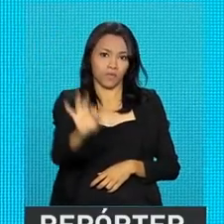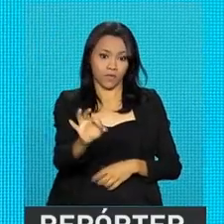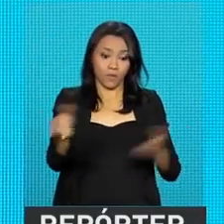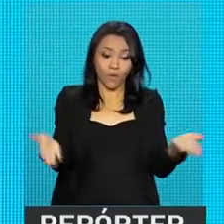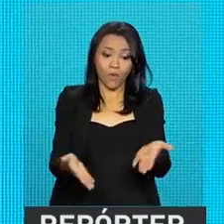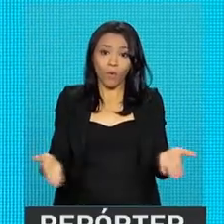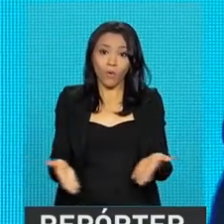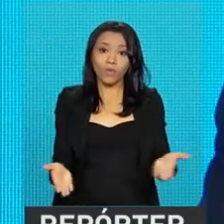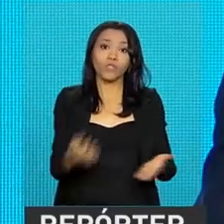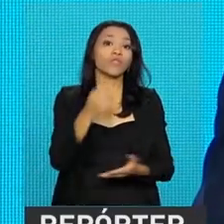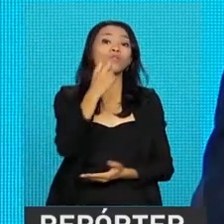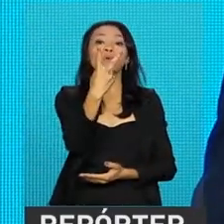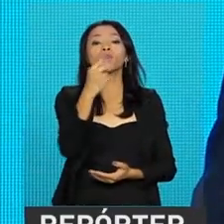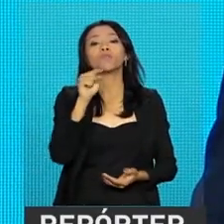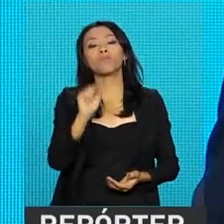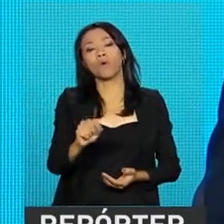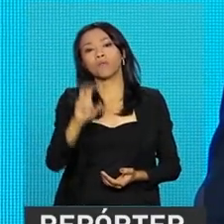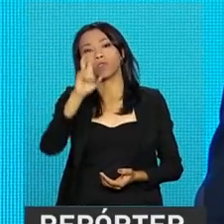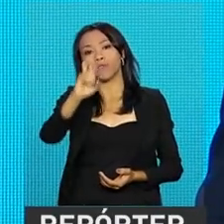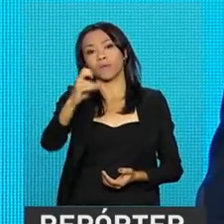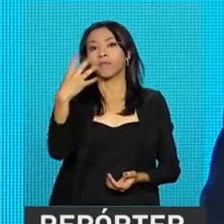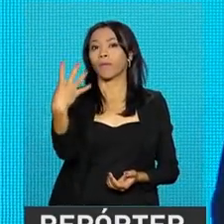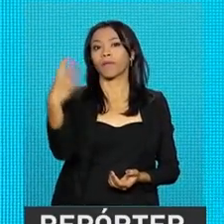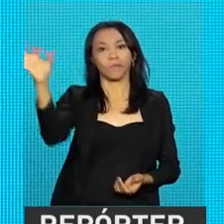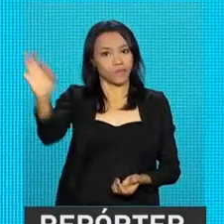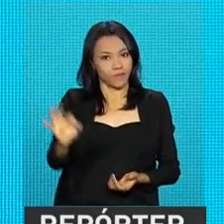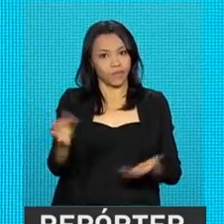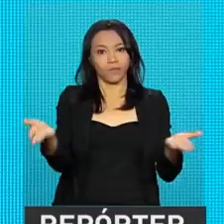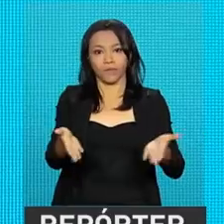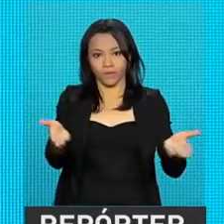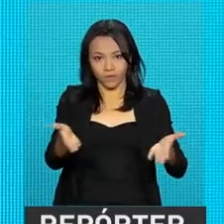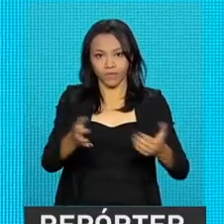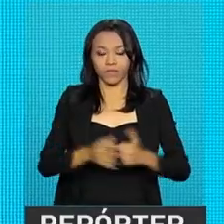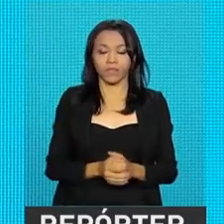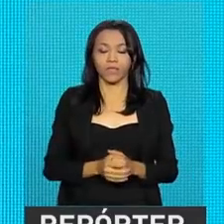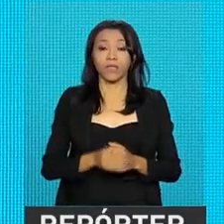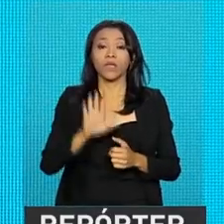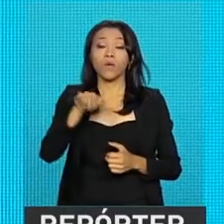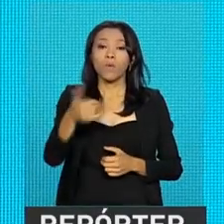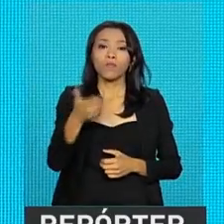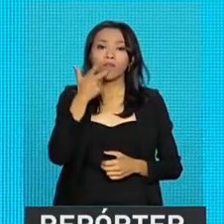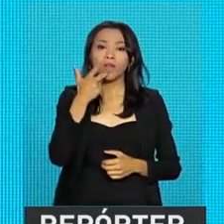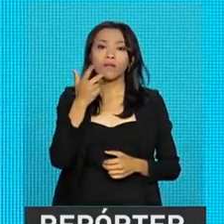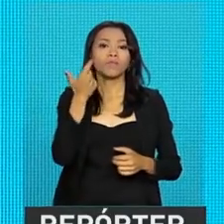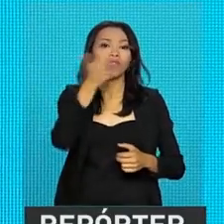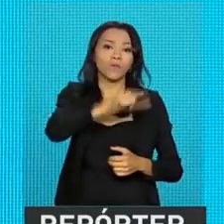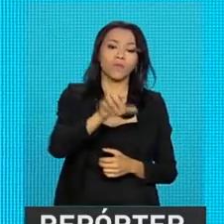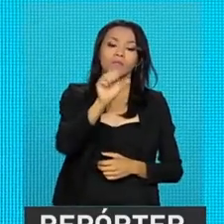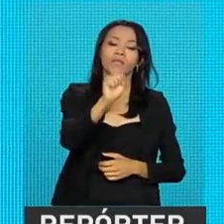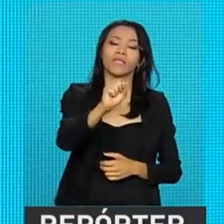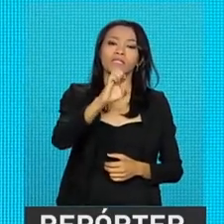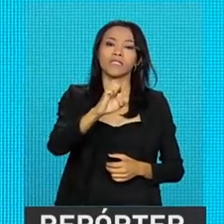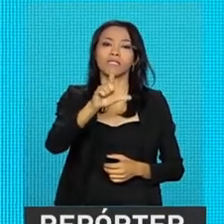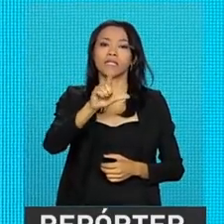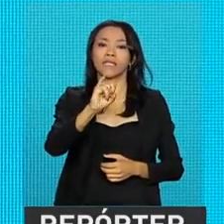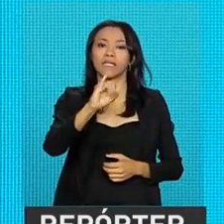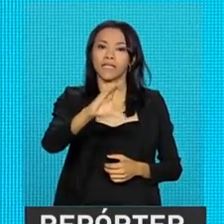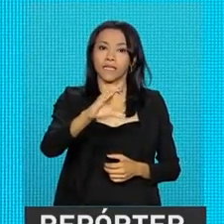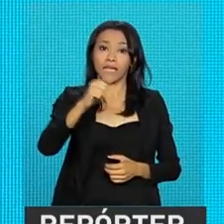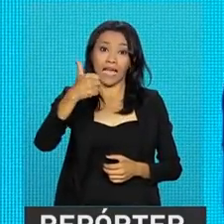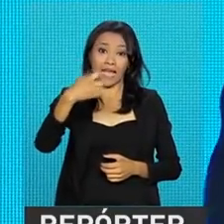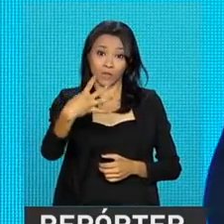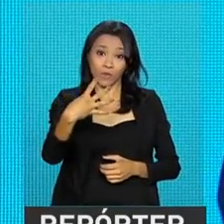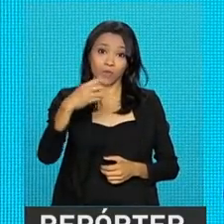está em dois pontos 54 por cento quando nós falamos a taxa selic estava em 14.25